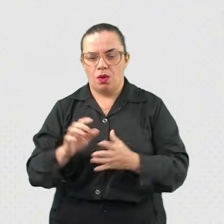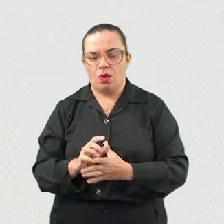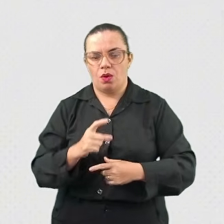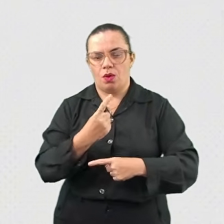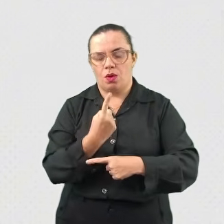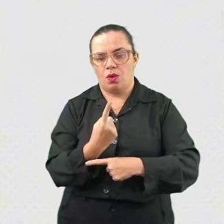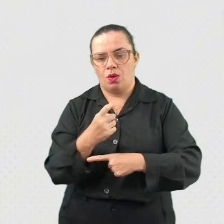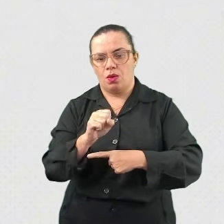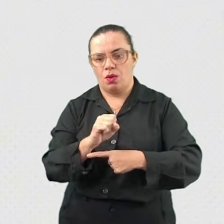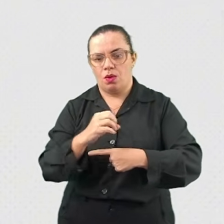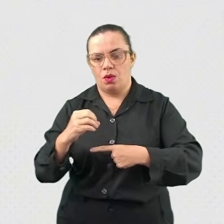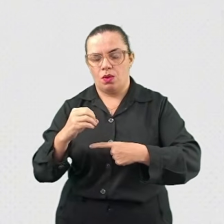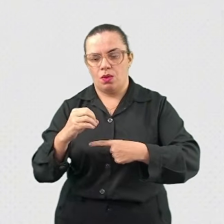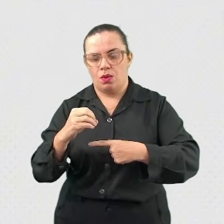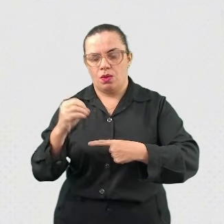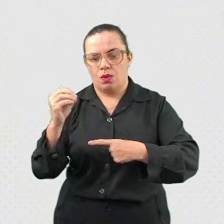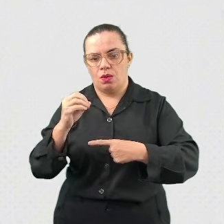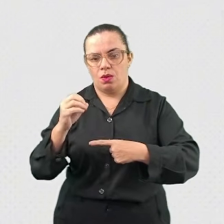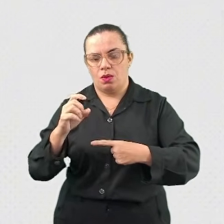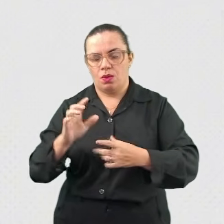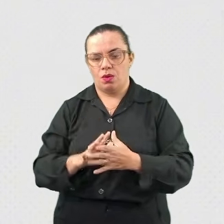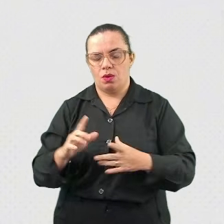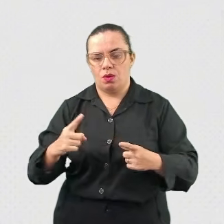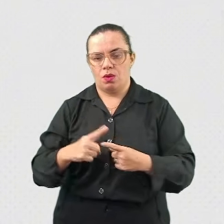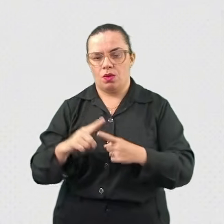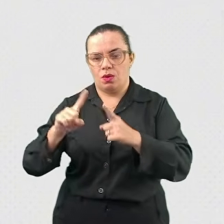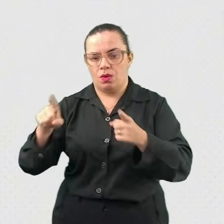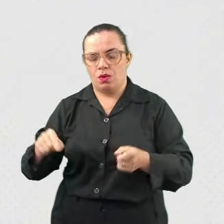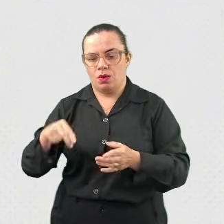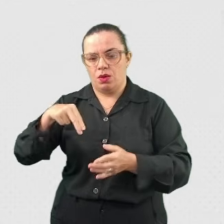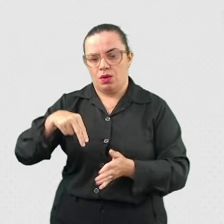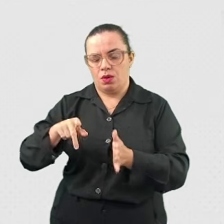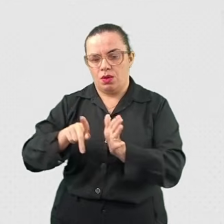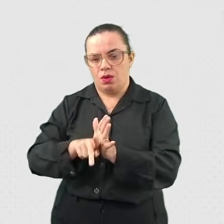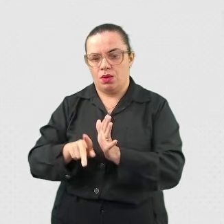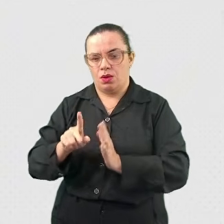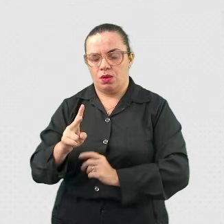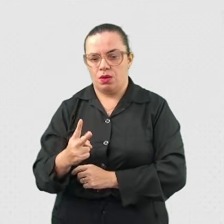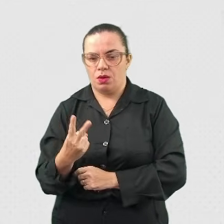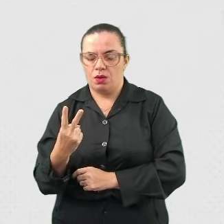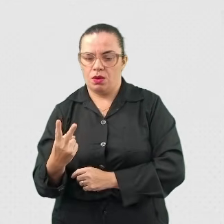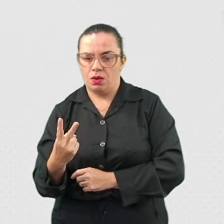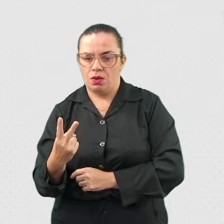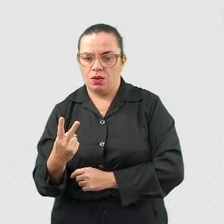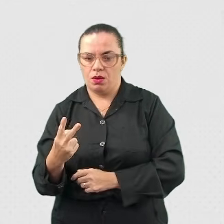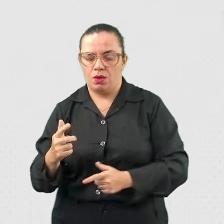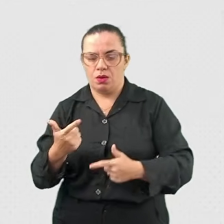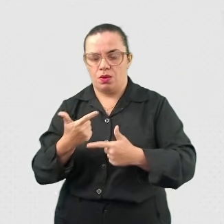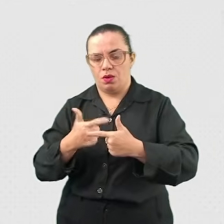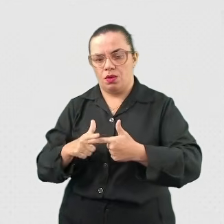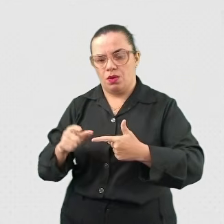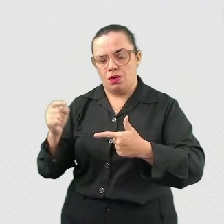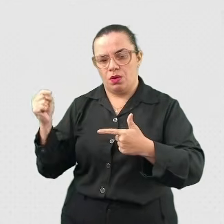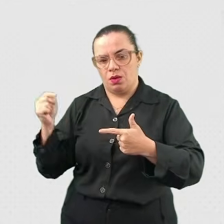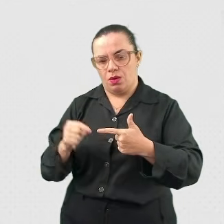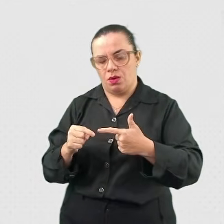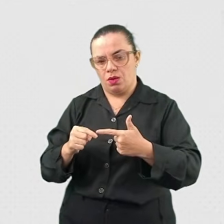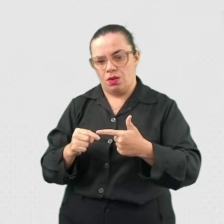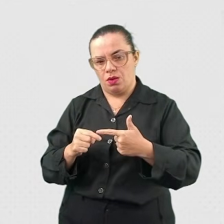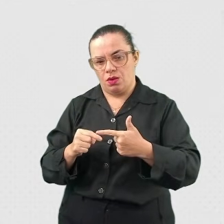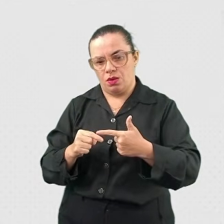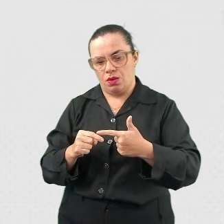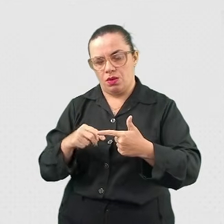graus, que multiplica N menos 2, dividido por N, que é a quantidade